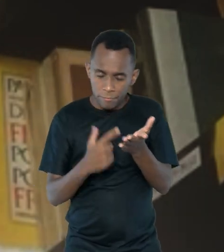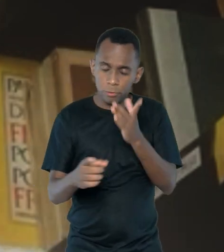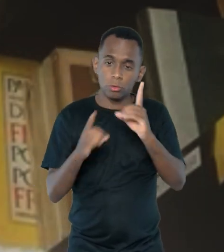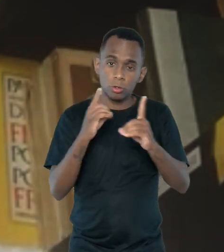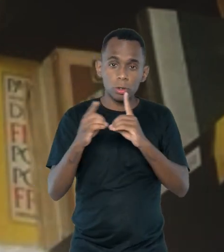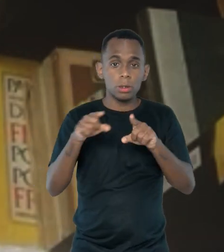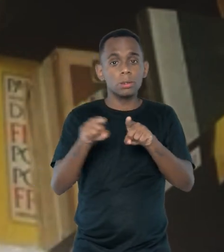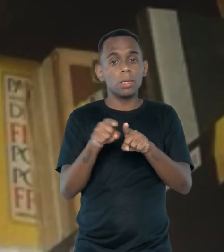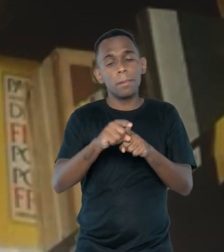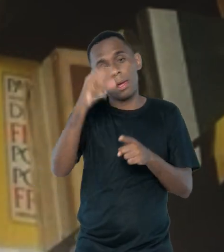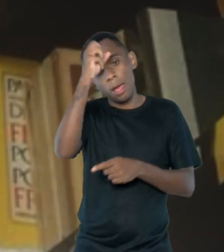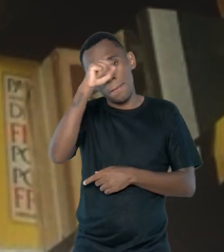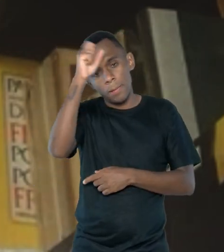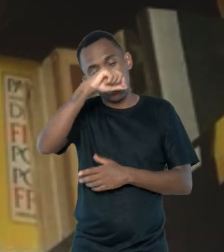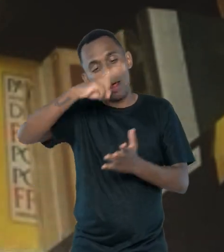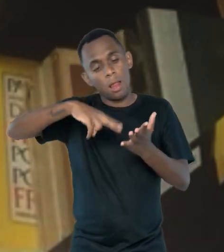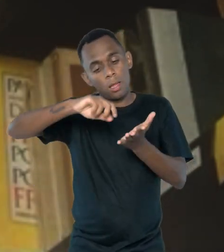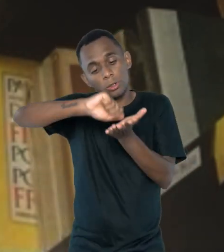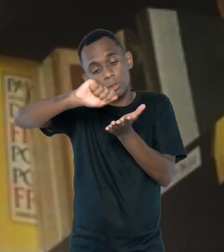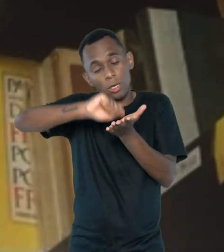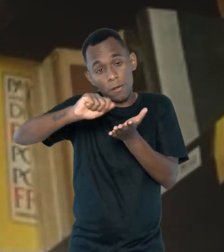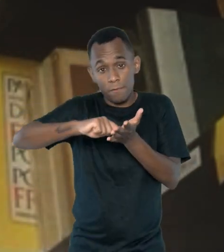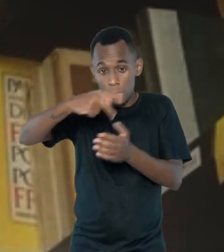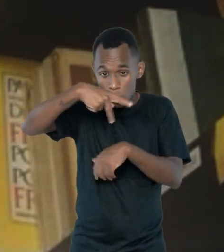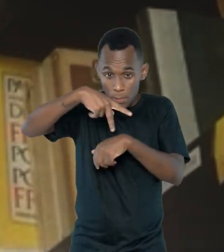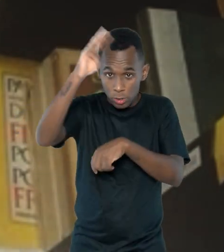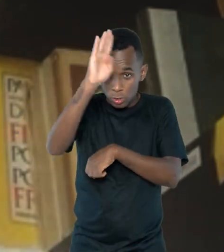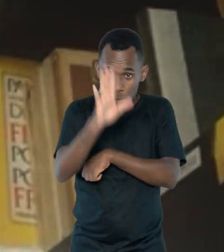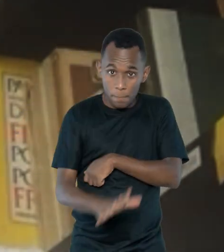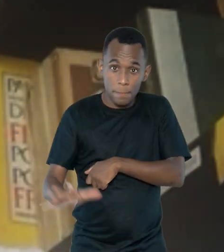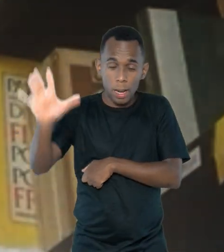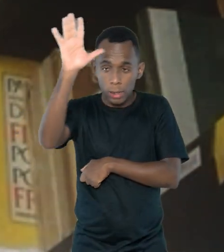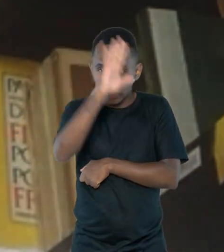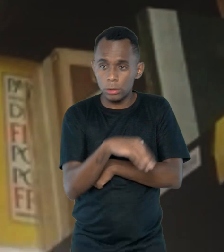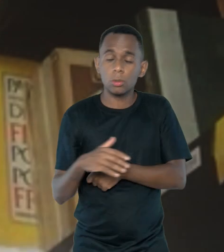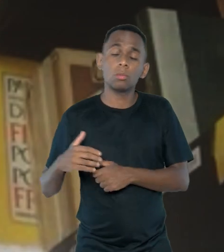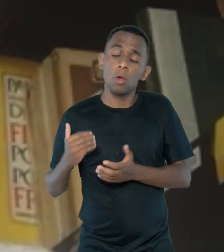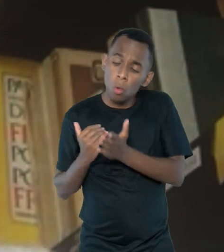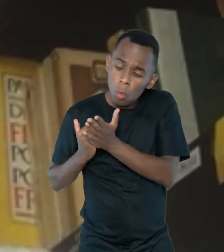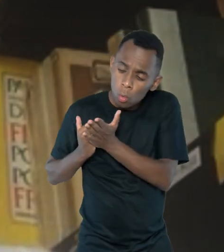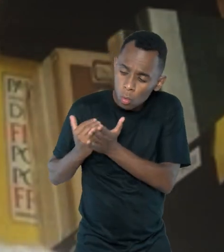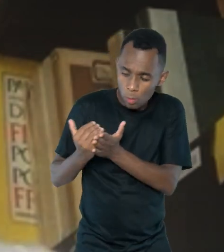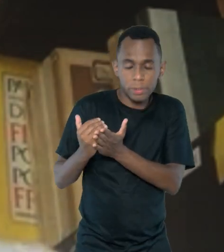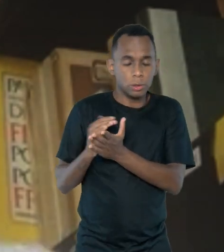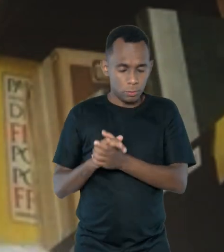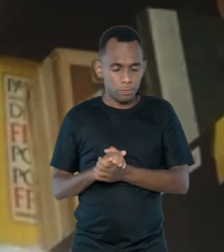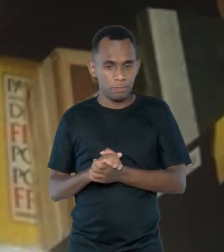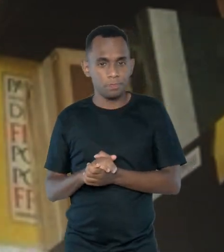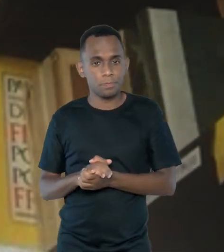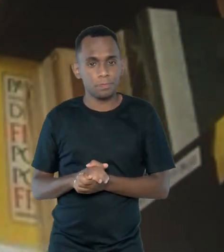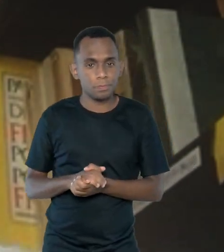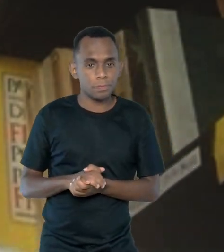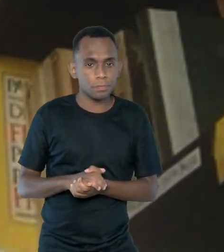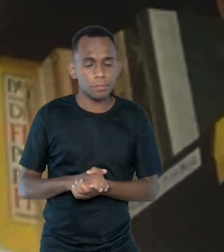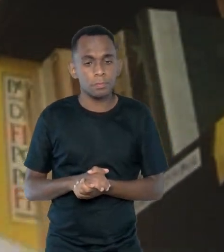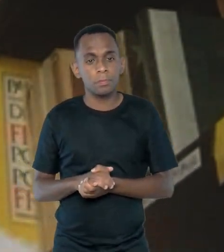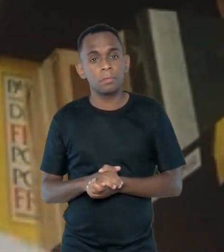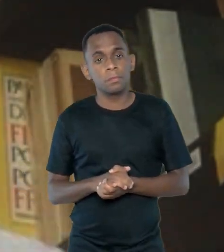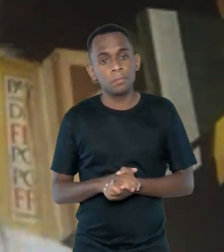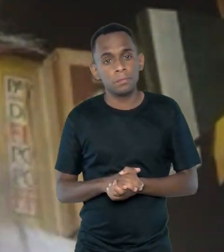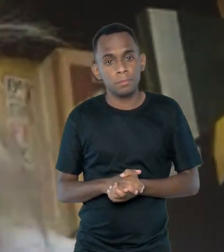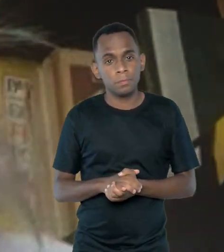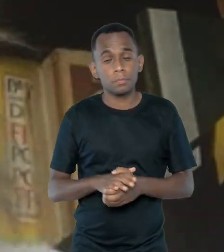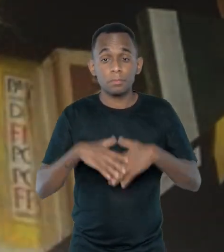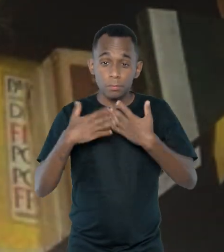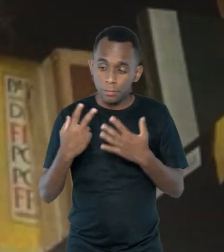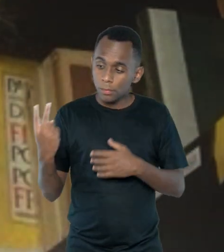de alfabetização no país. Foi um primeiro movimento bastante tímido. Na verdade,